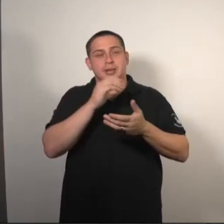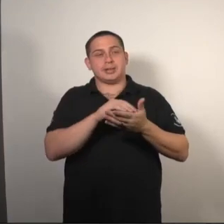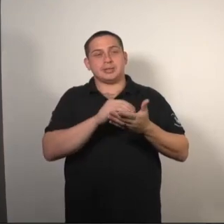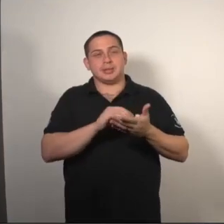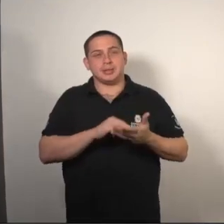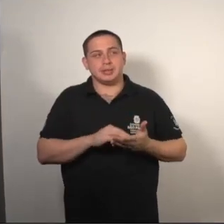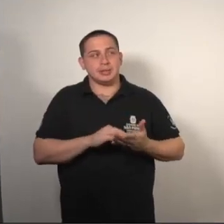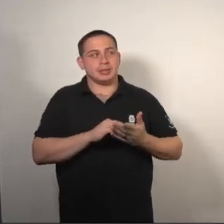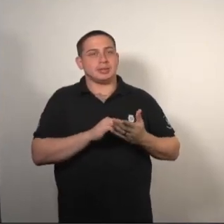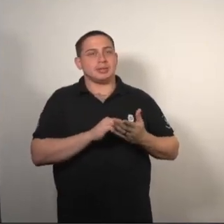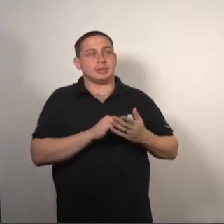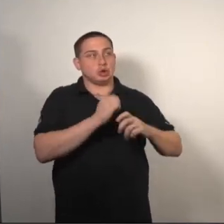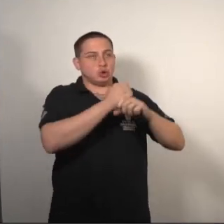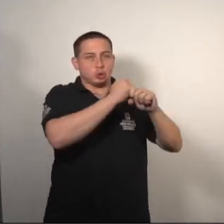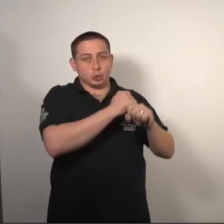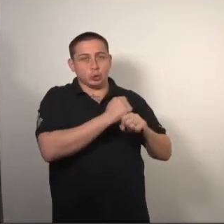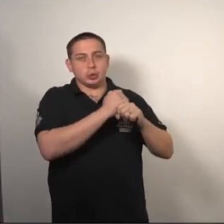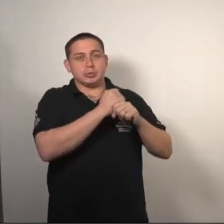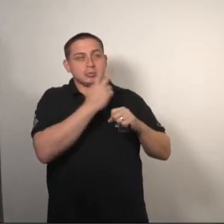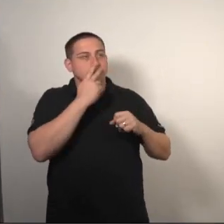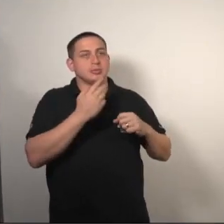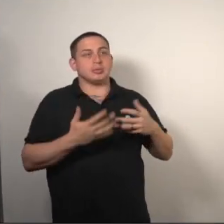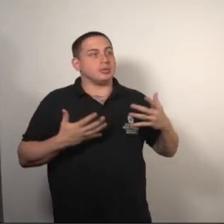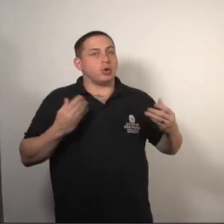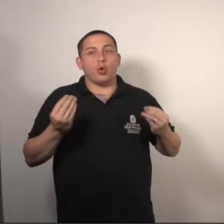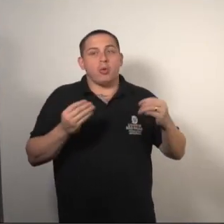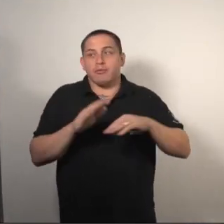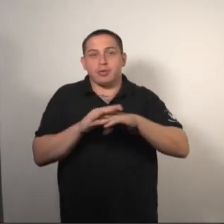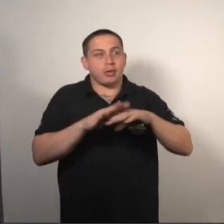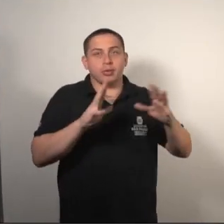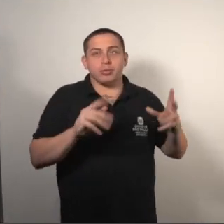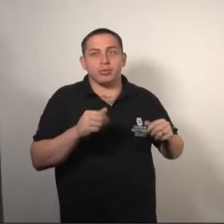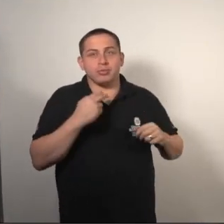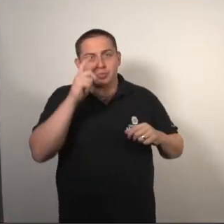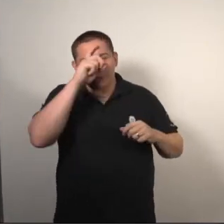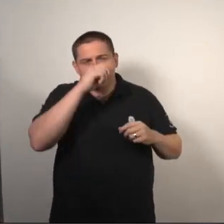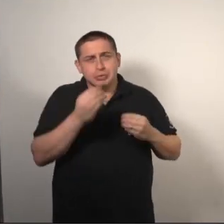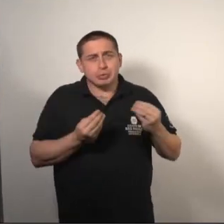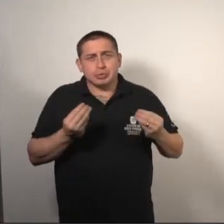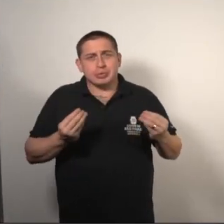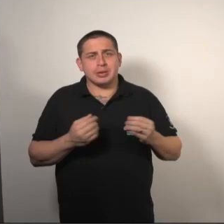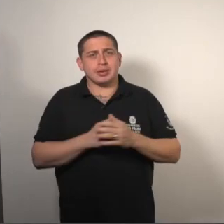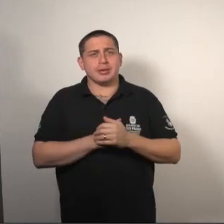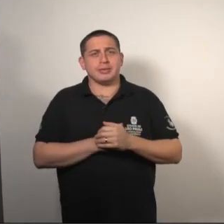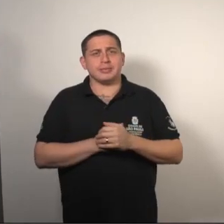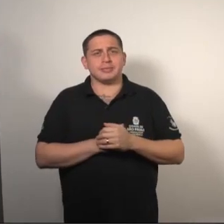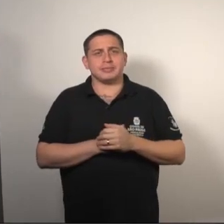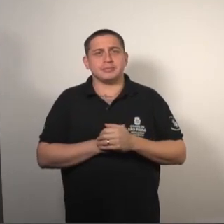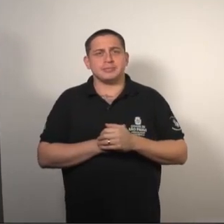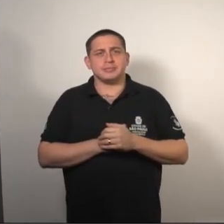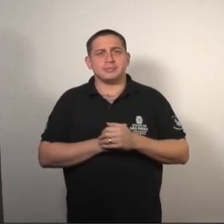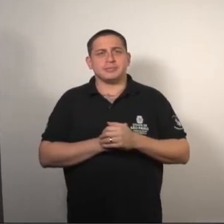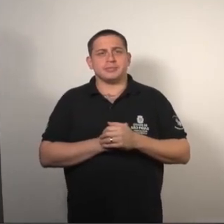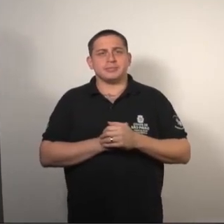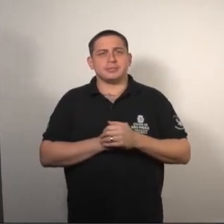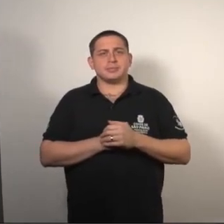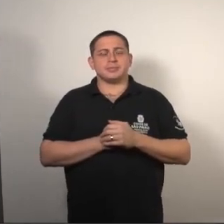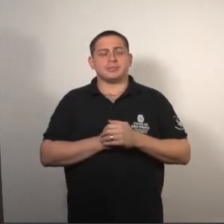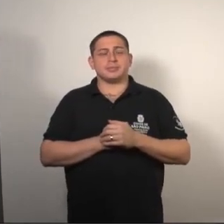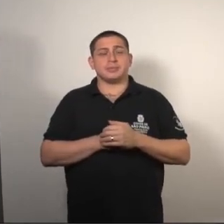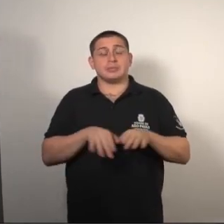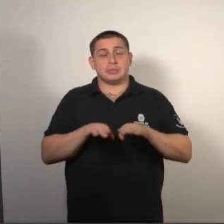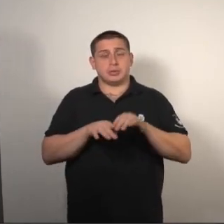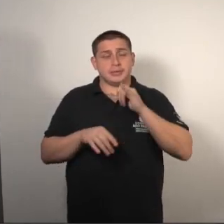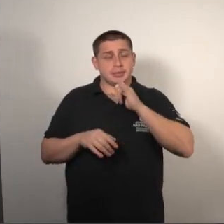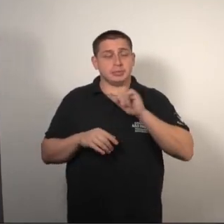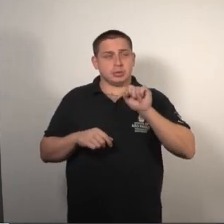de Infraestrutura Urbana e Obras, ela não está conseguindo cuidar de tudo. Parte dessas obras estão sendo feitas pela Secretaria de Subprefeitura. Se a gente pegar aqui